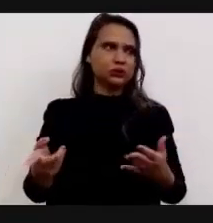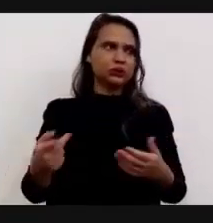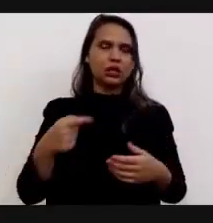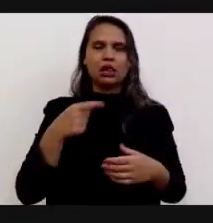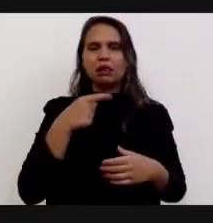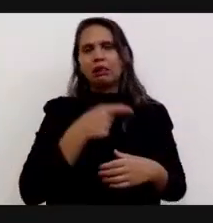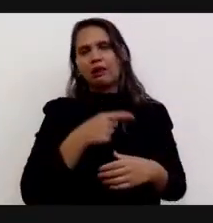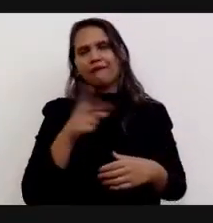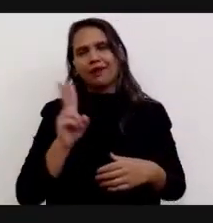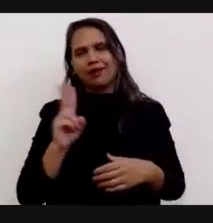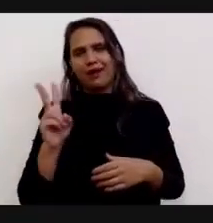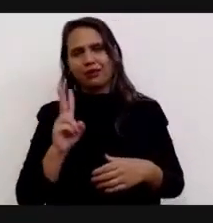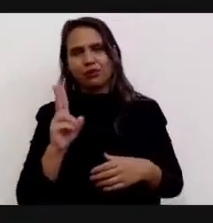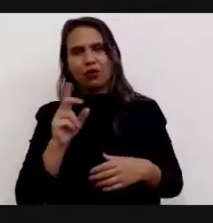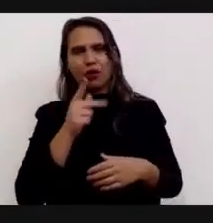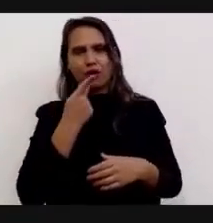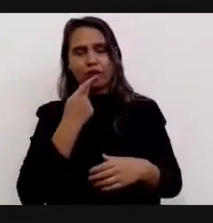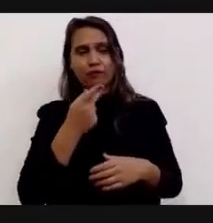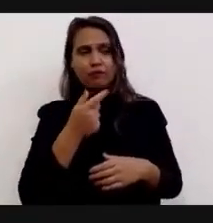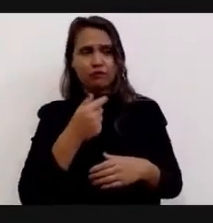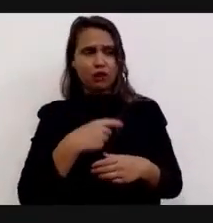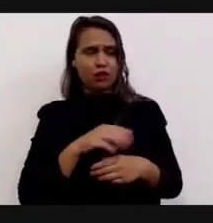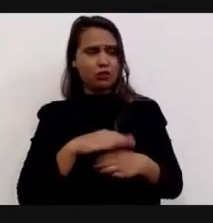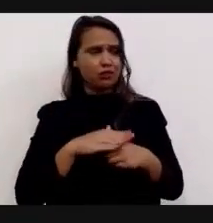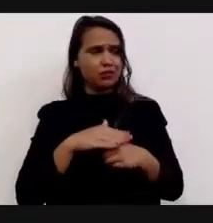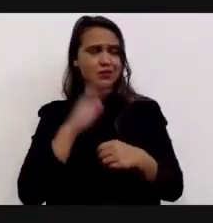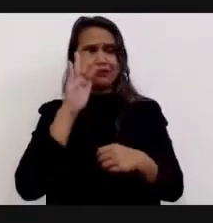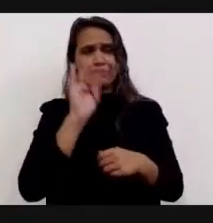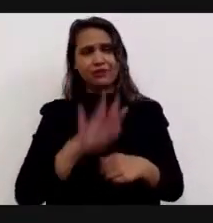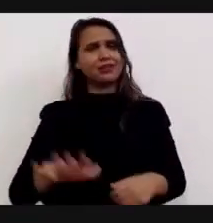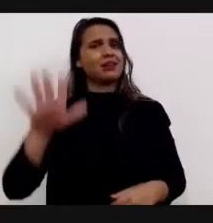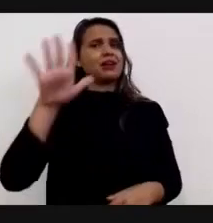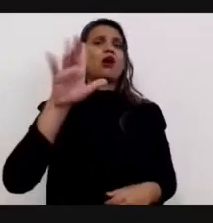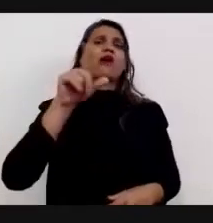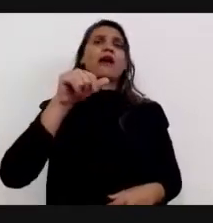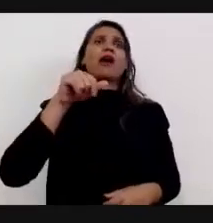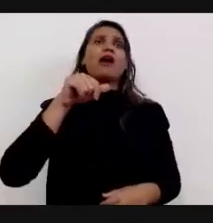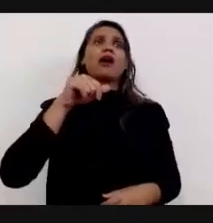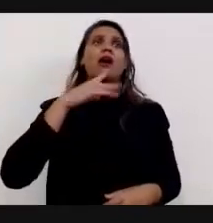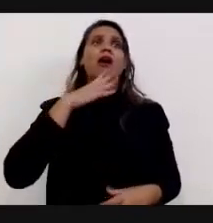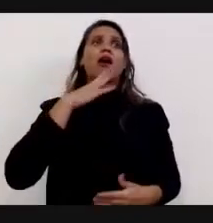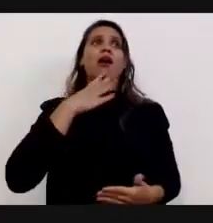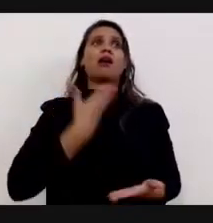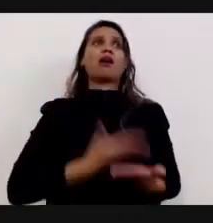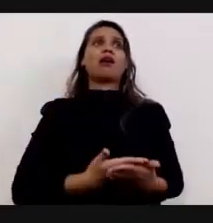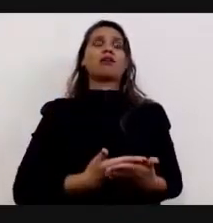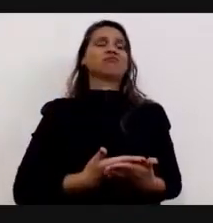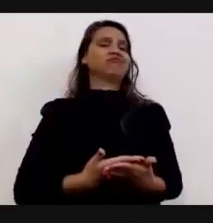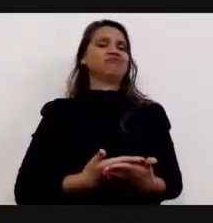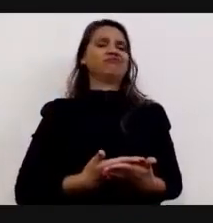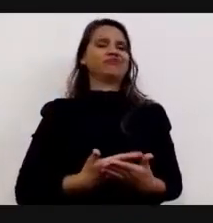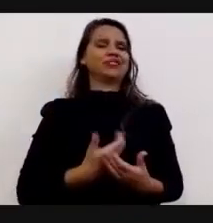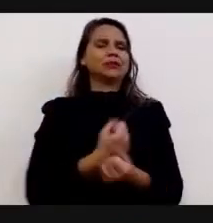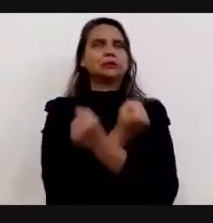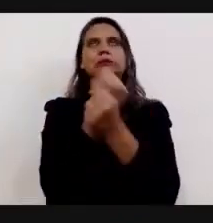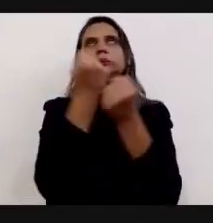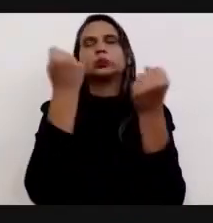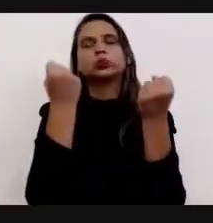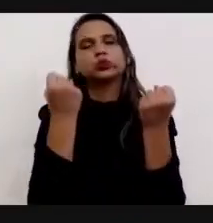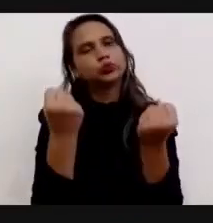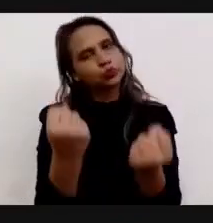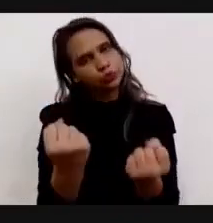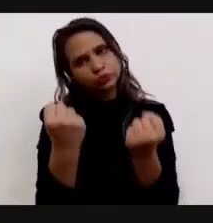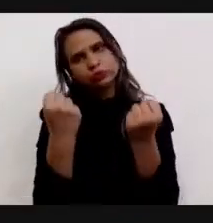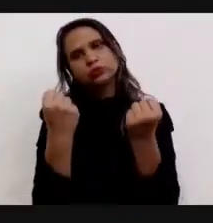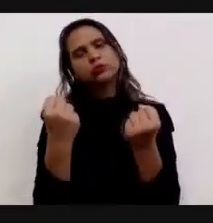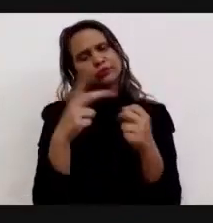de ações de nível federal é inacreditável. As pessoas pedem coisas que não estão no nosso alcance. E